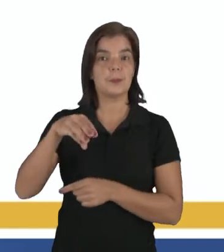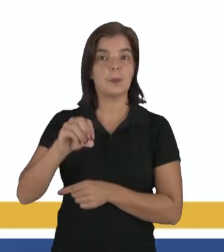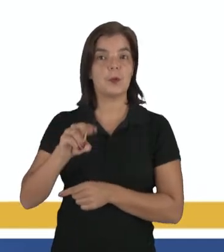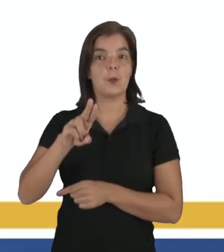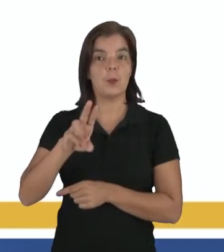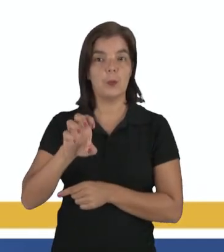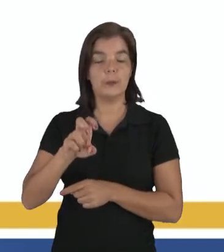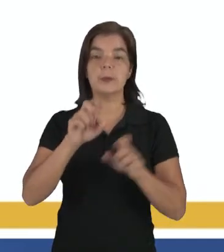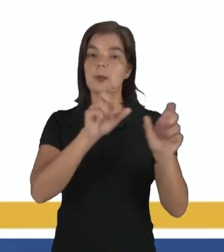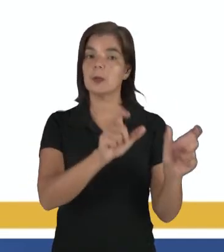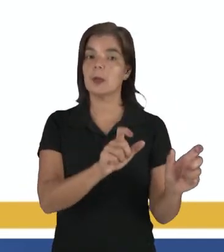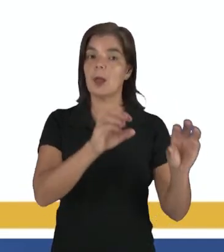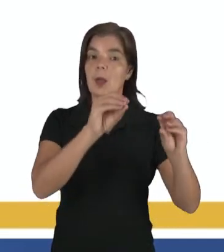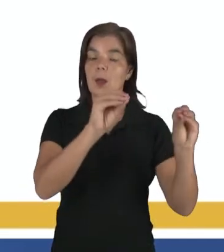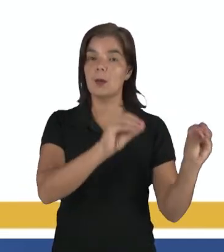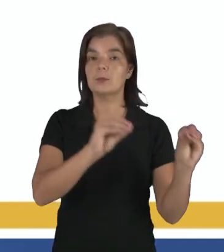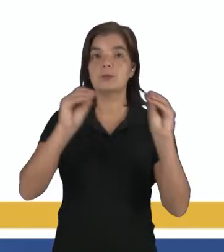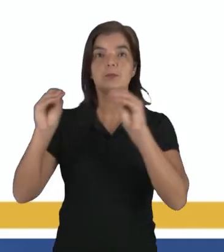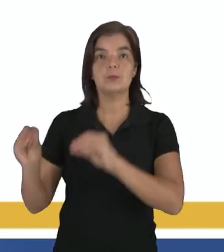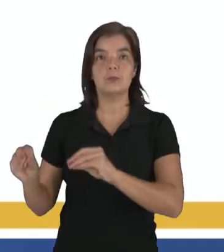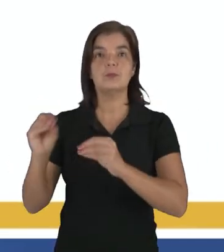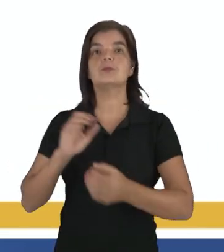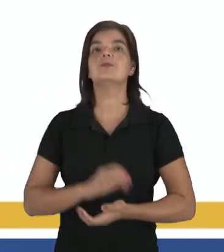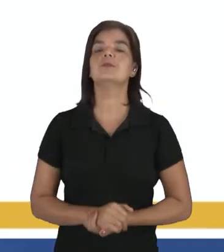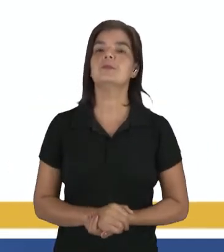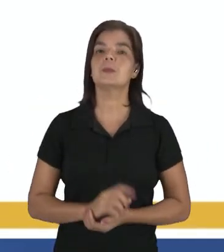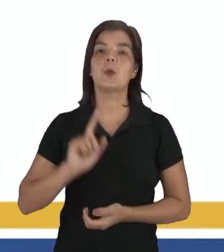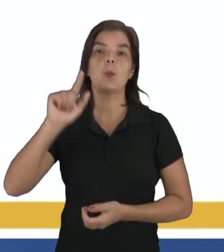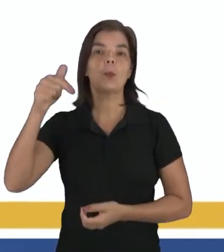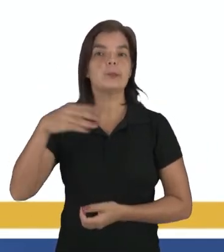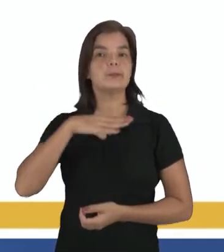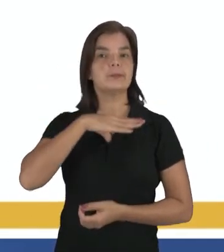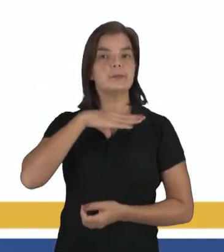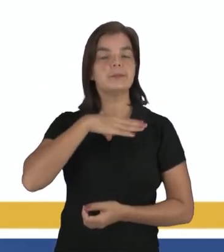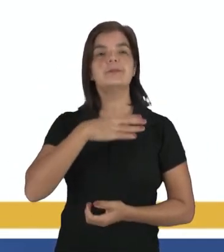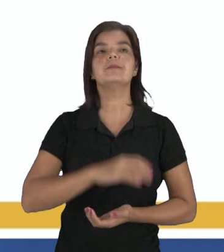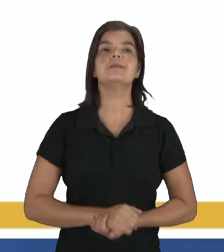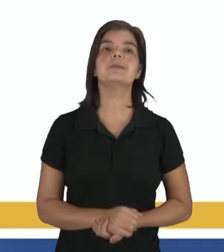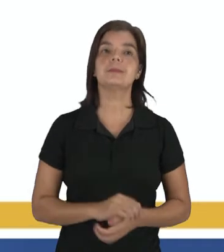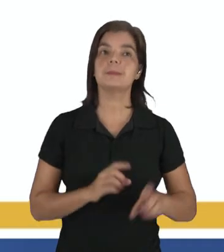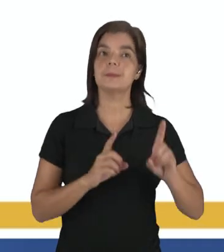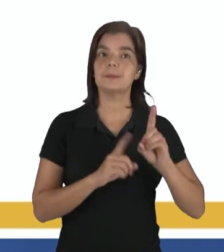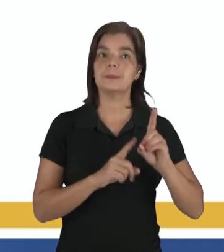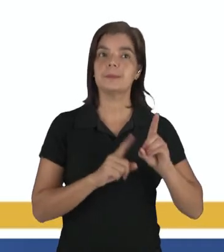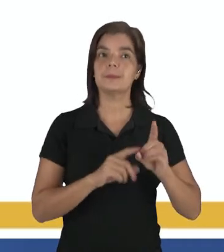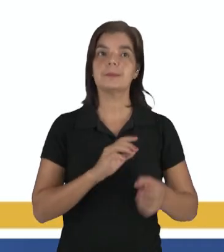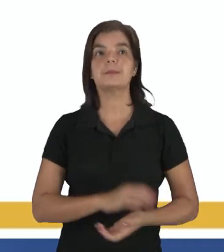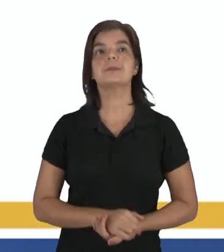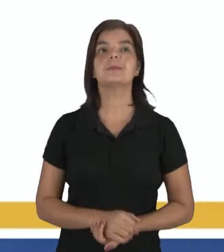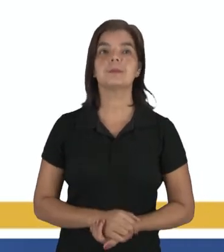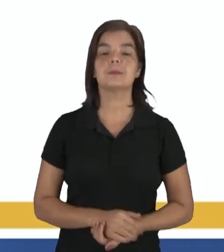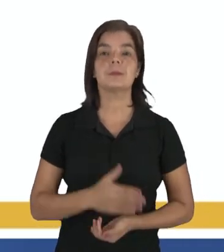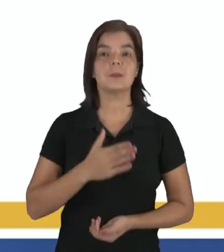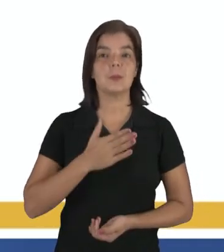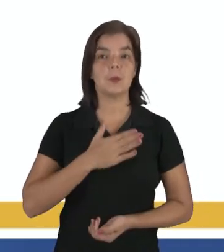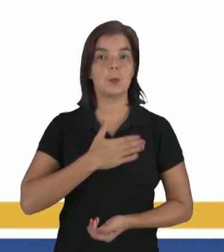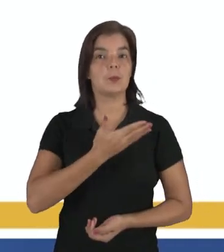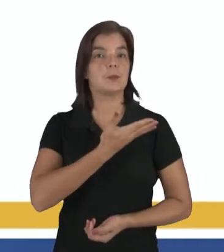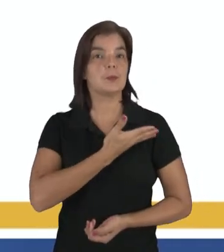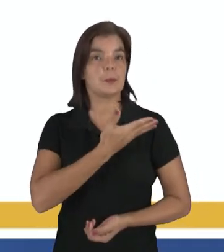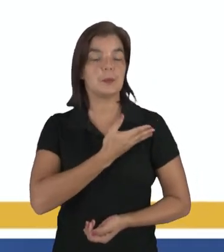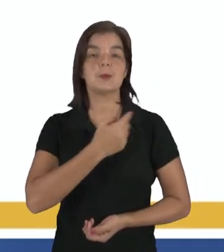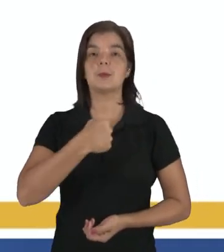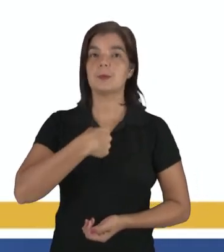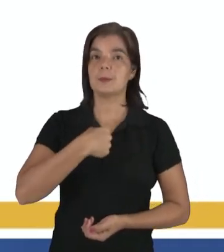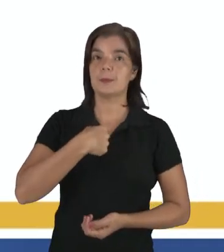se mudar. E o complemento to another city, para outra cidade. E na letra D, my friends and I, os meus amigos e